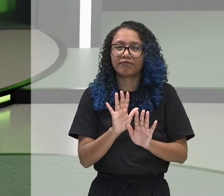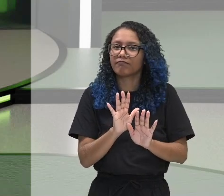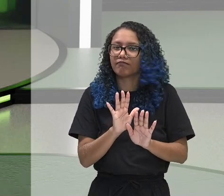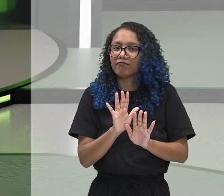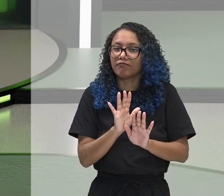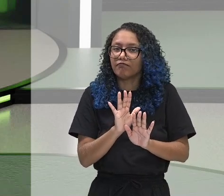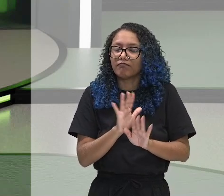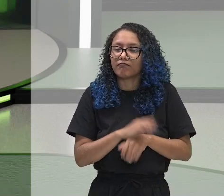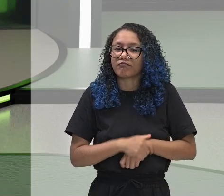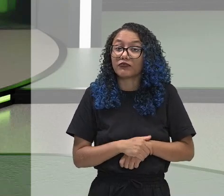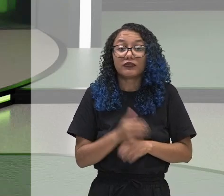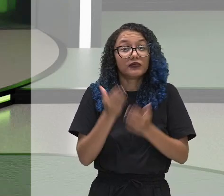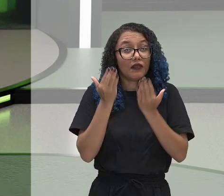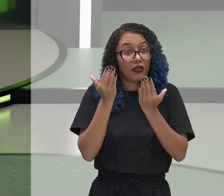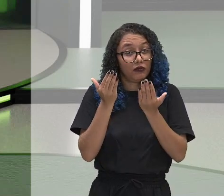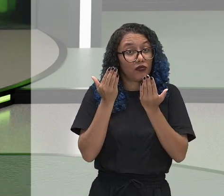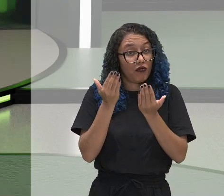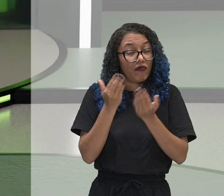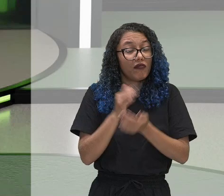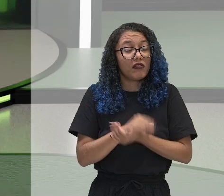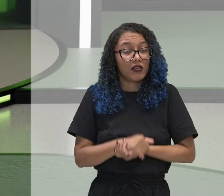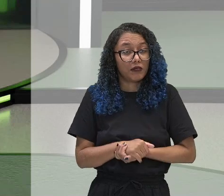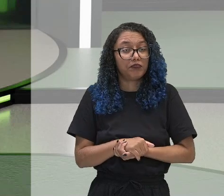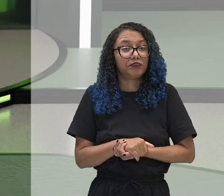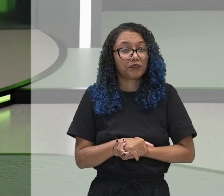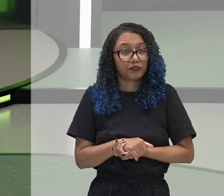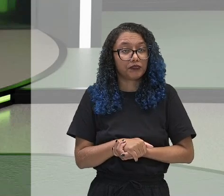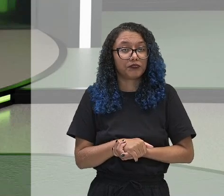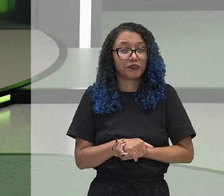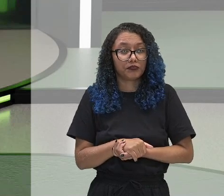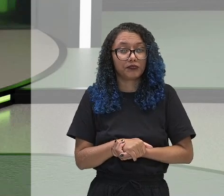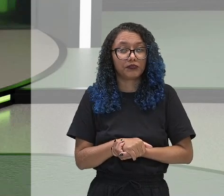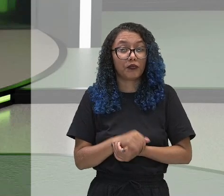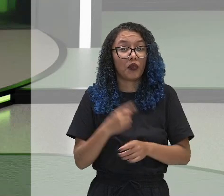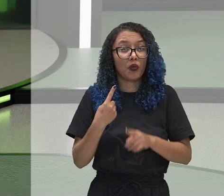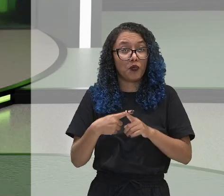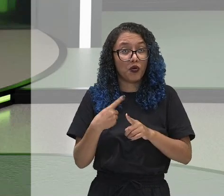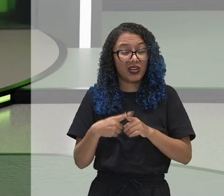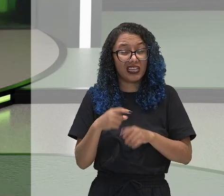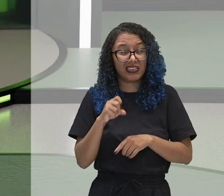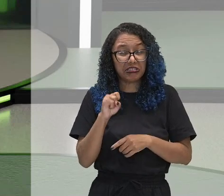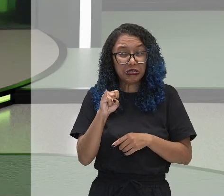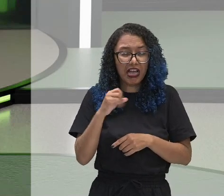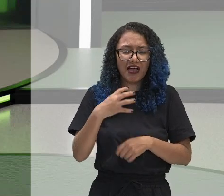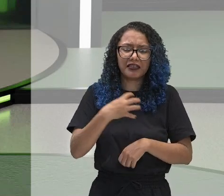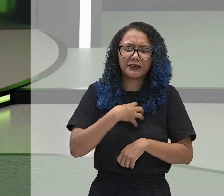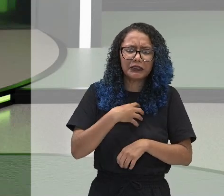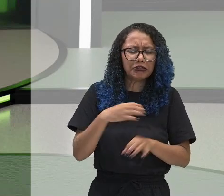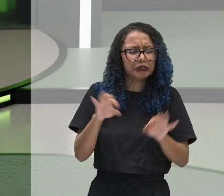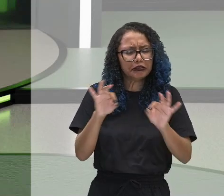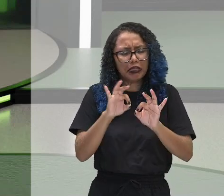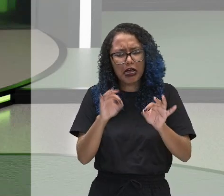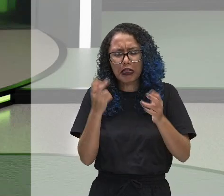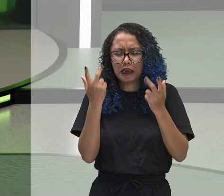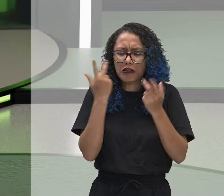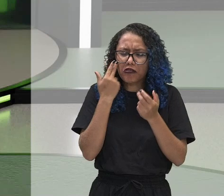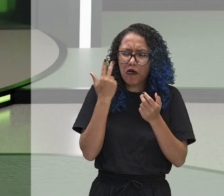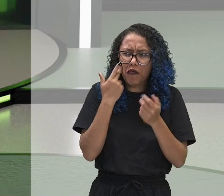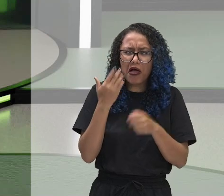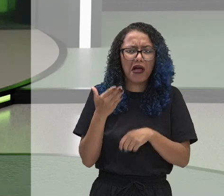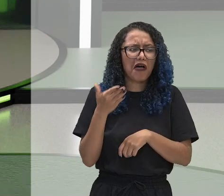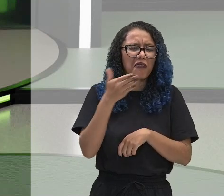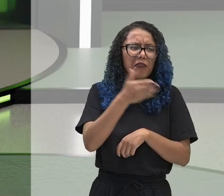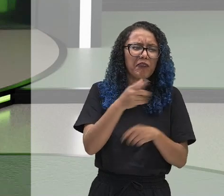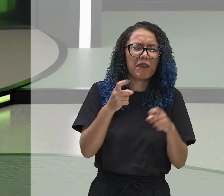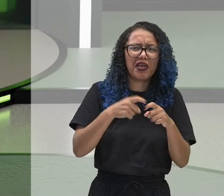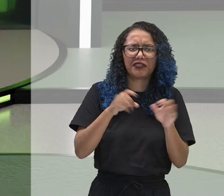firmem nessa característica do corpo. O corpo ele não está sinalizando nada, então eu não vou precisar ir ao médico.